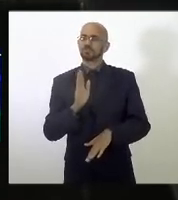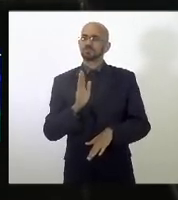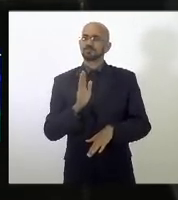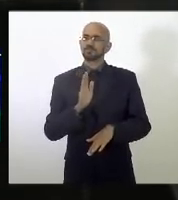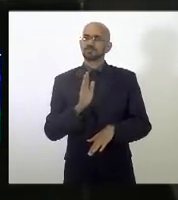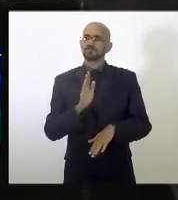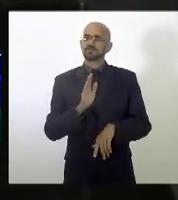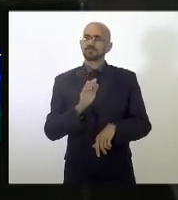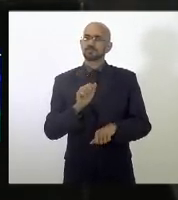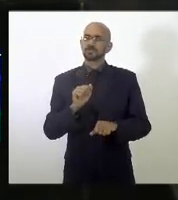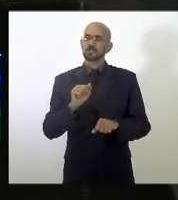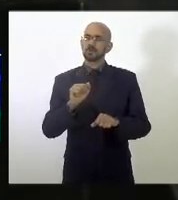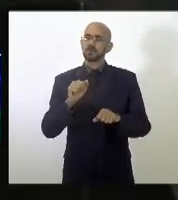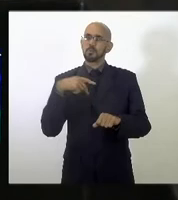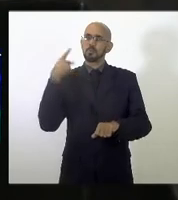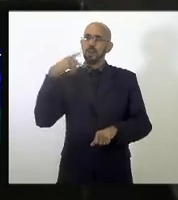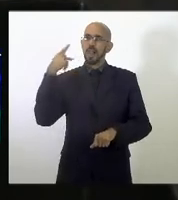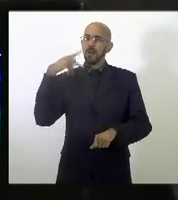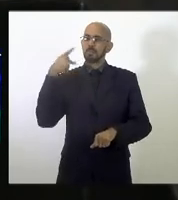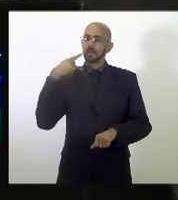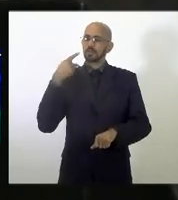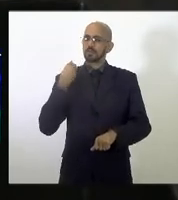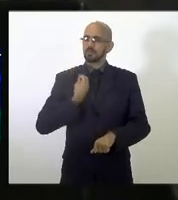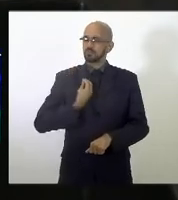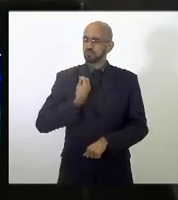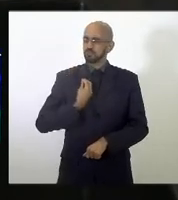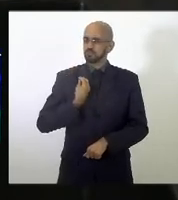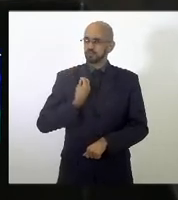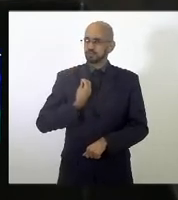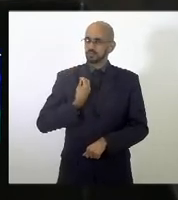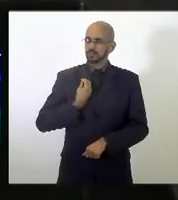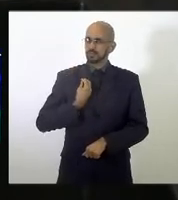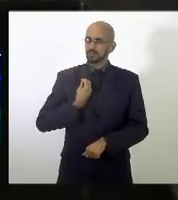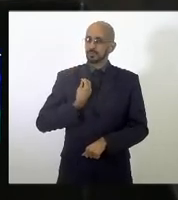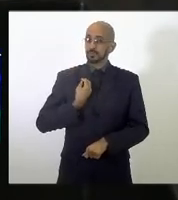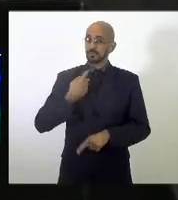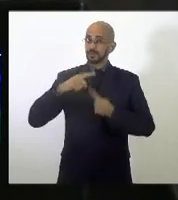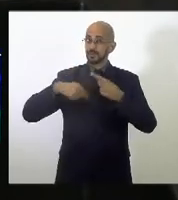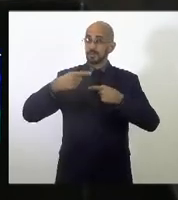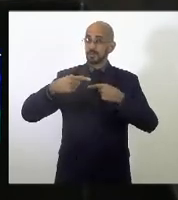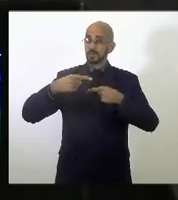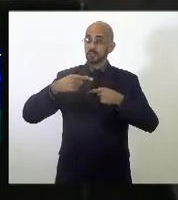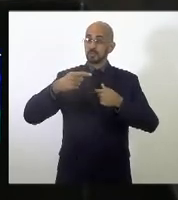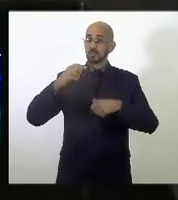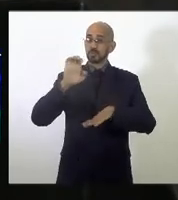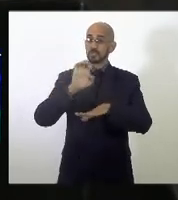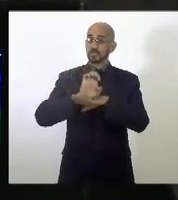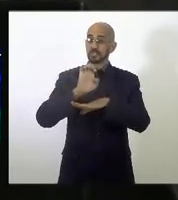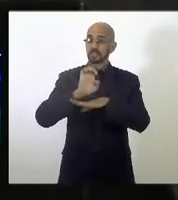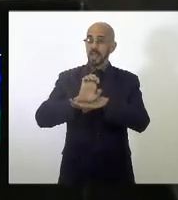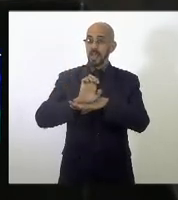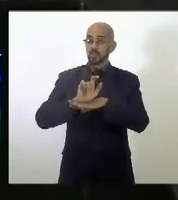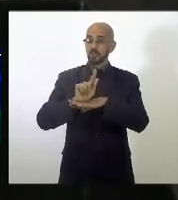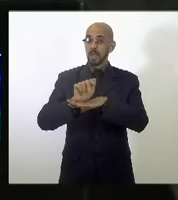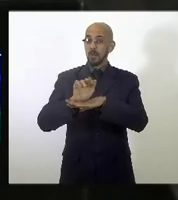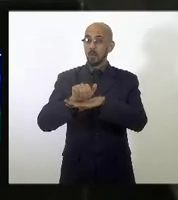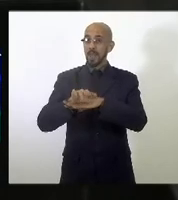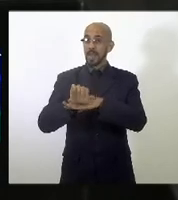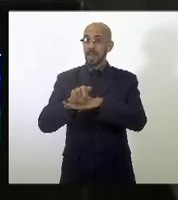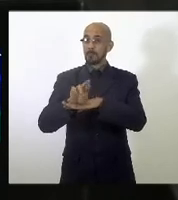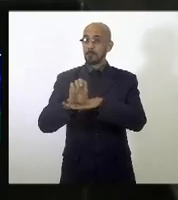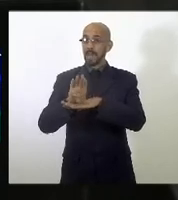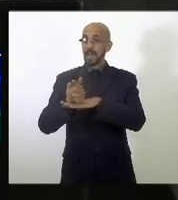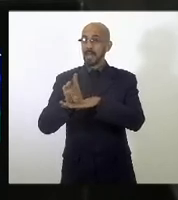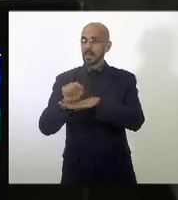e o parlamento lá funcionou. Fomos Estado da Guanabara e o parlamento